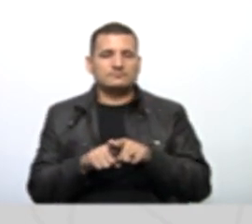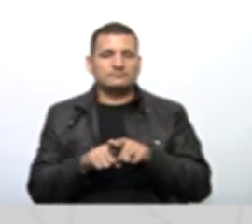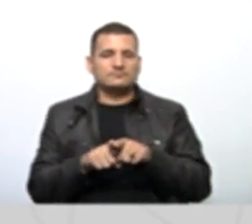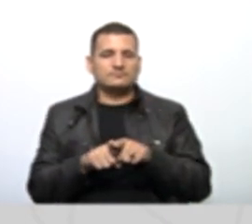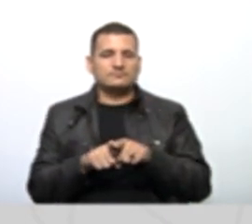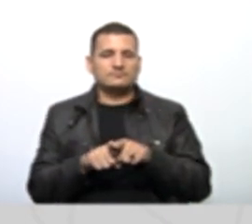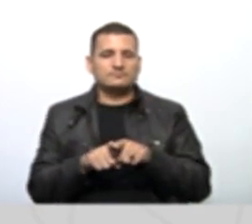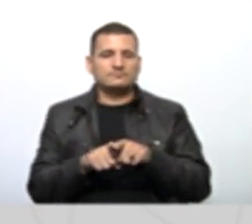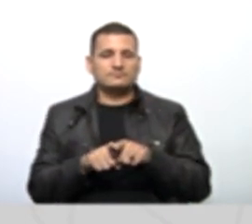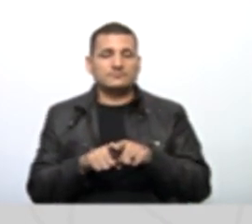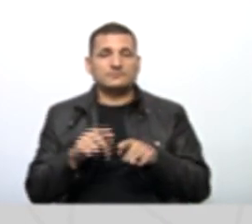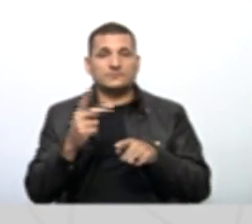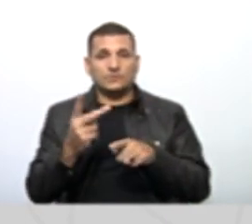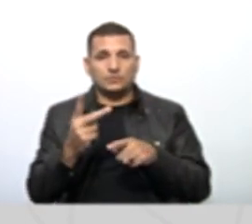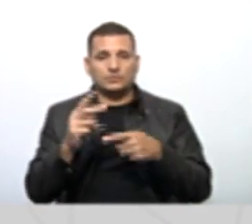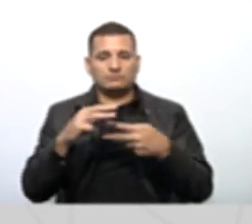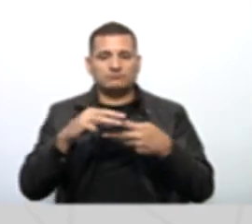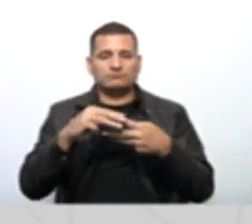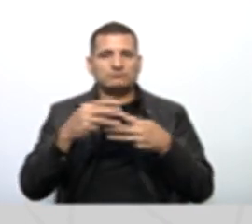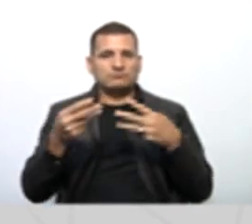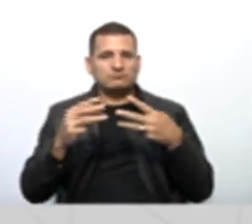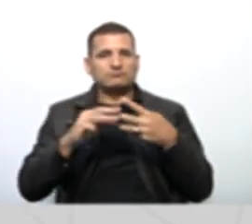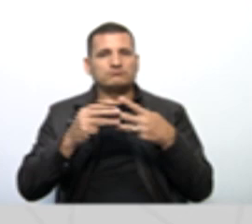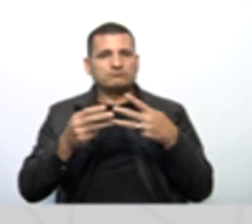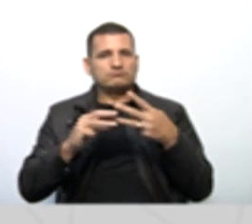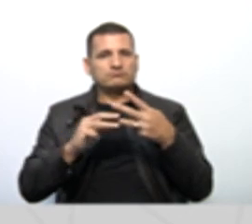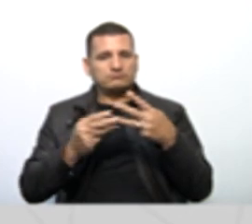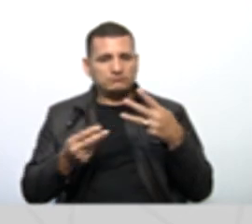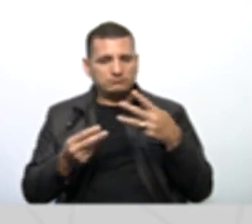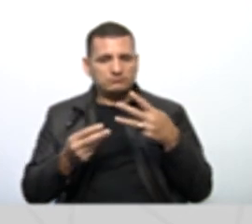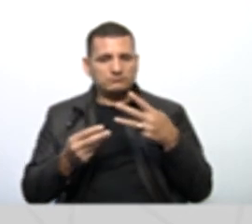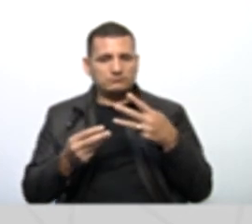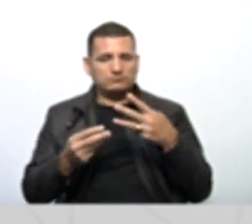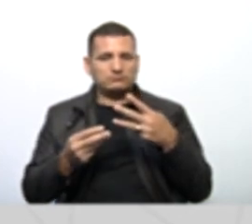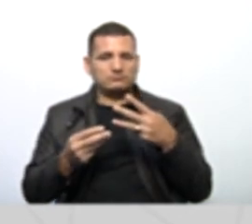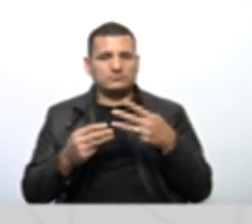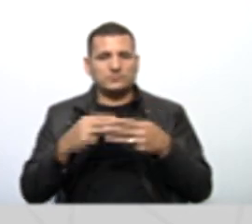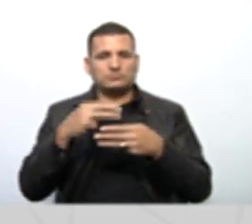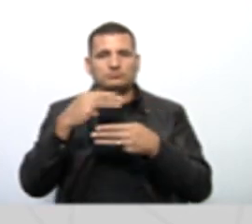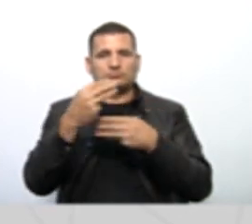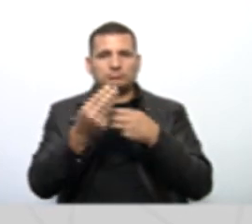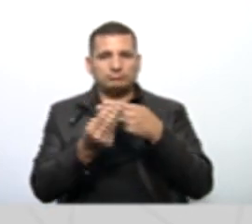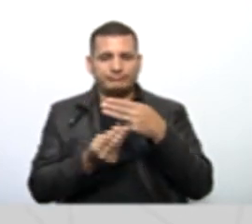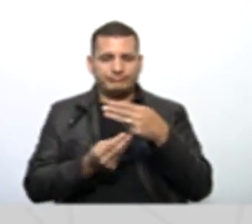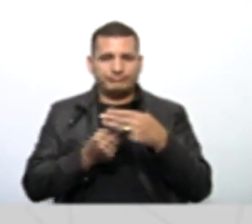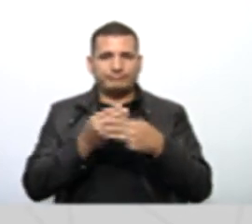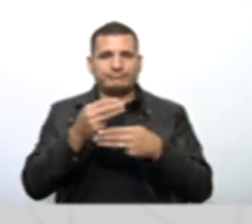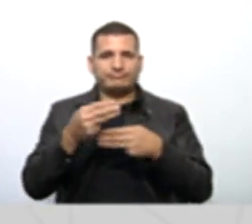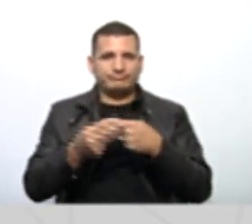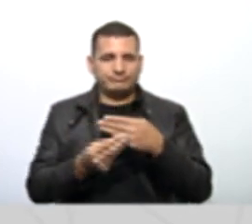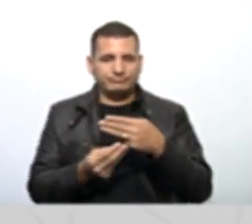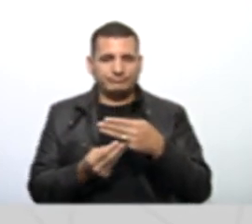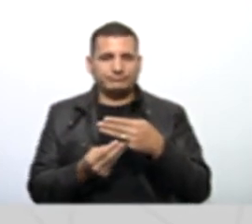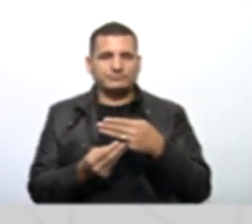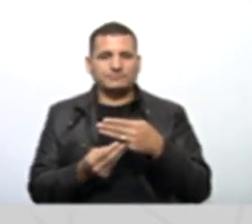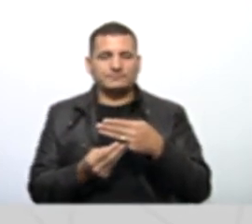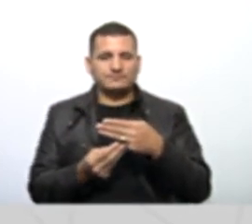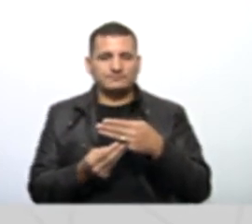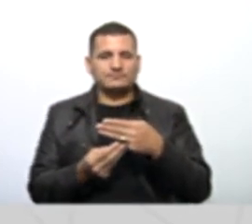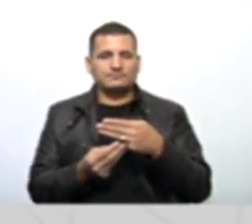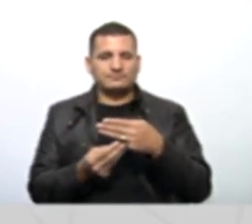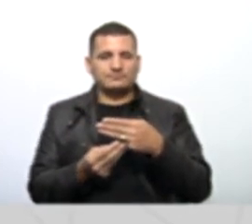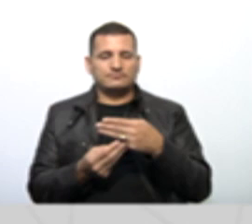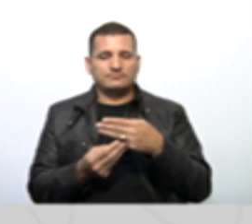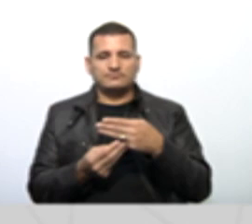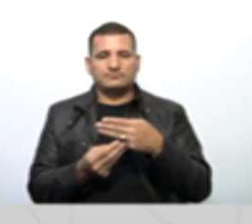dupla blindagem como assim é a blindagem que tem o stp ela também tem só que